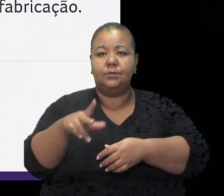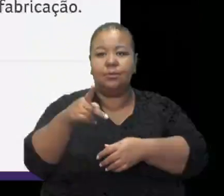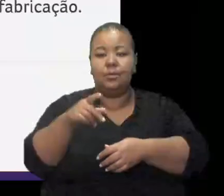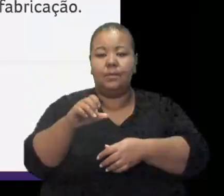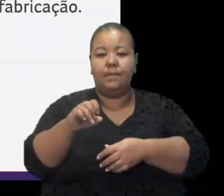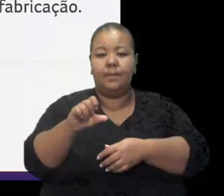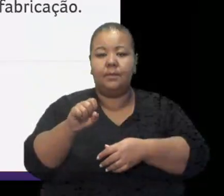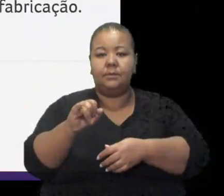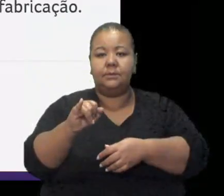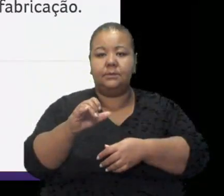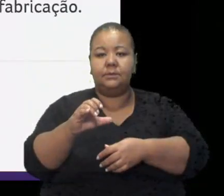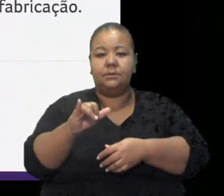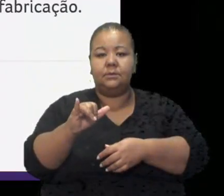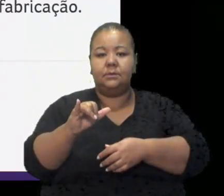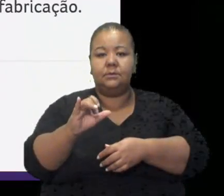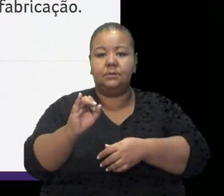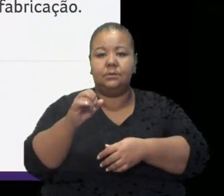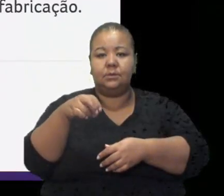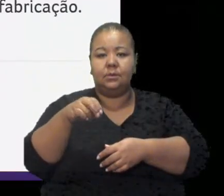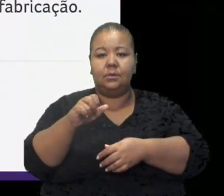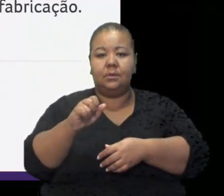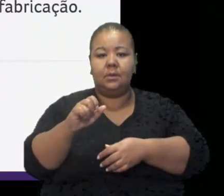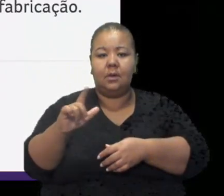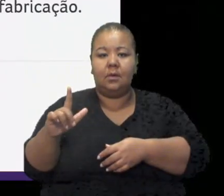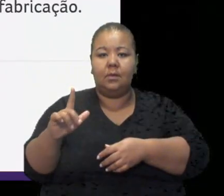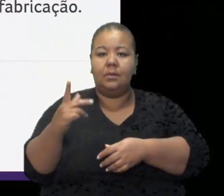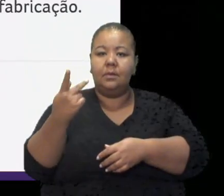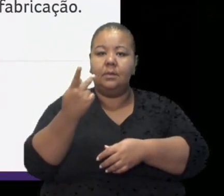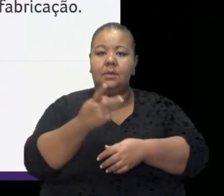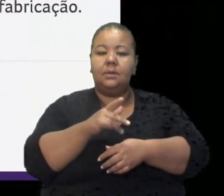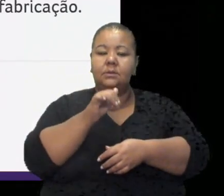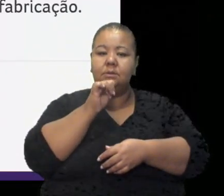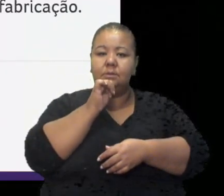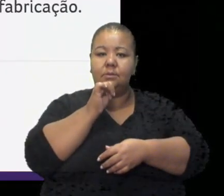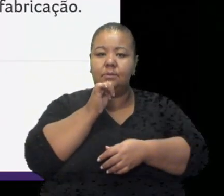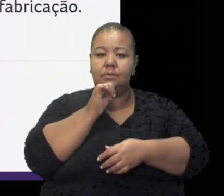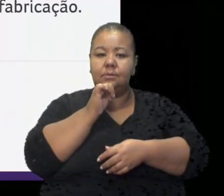Nesse layout, a